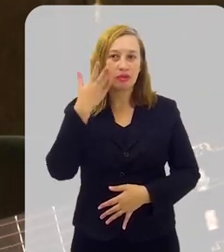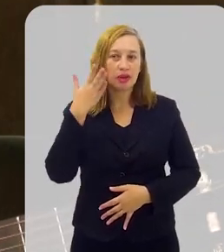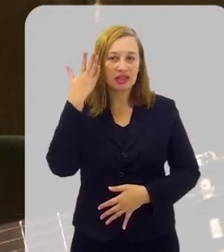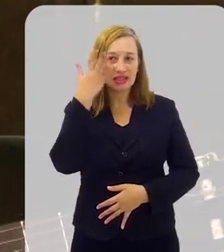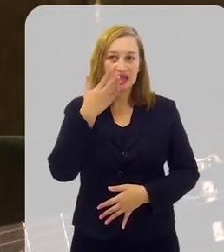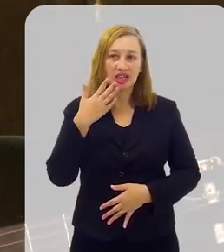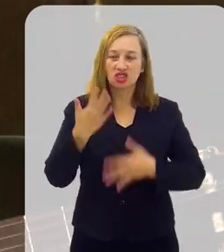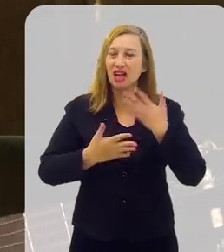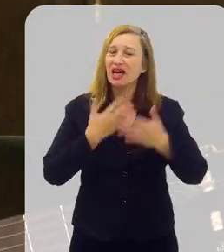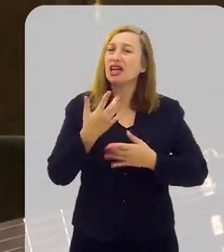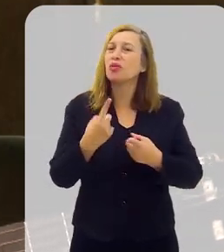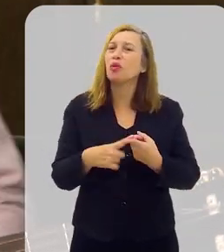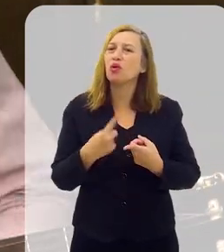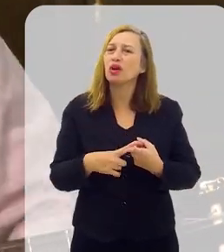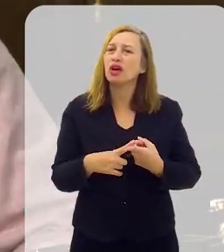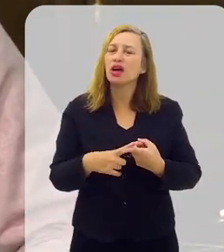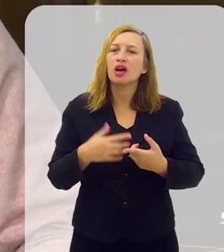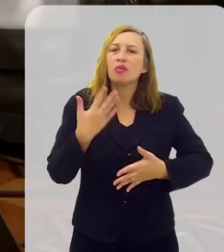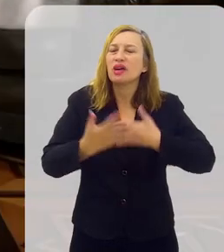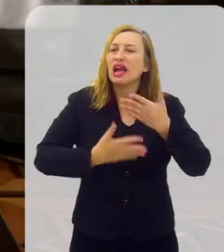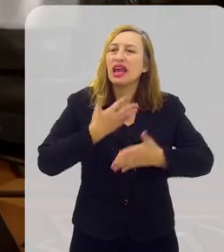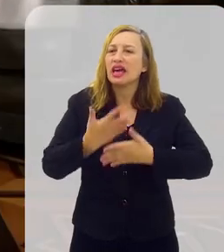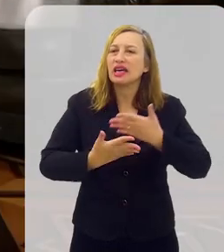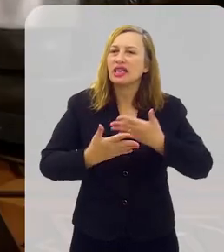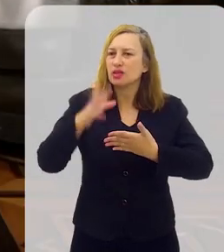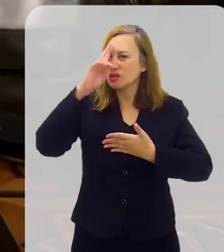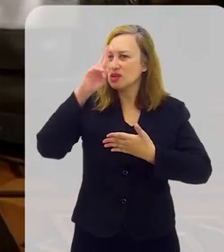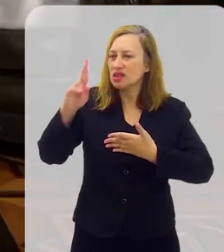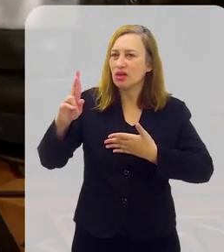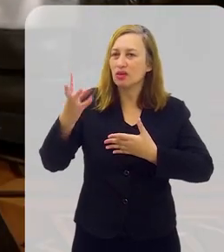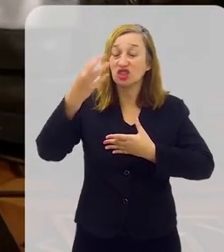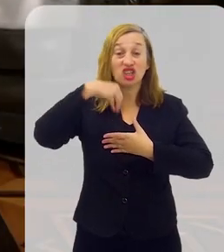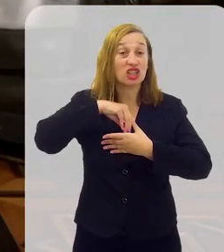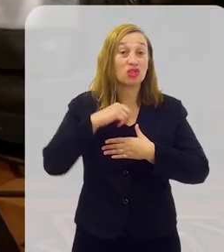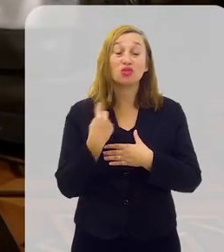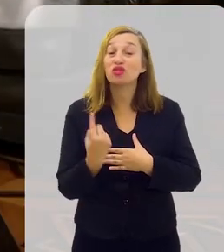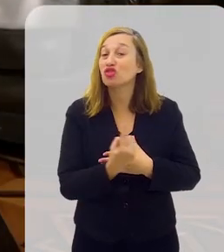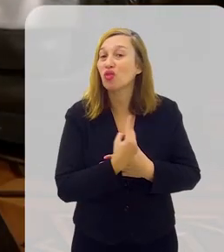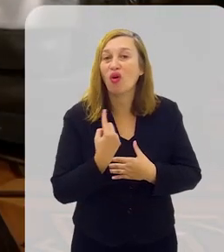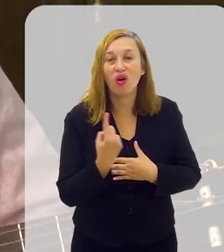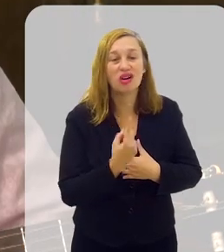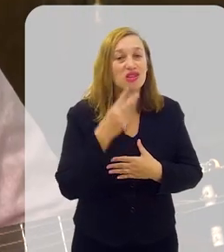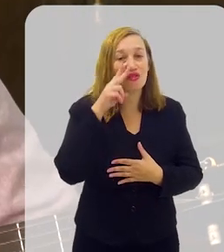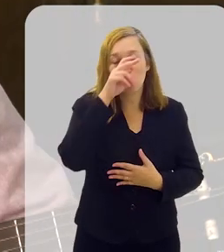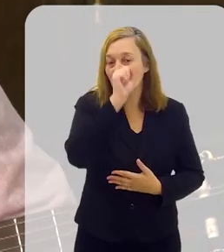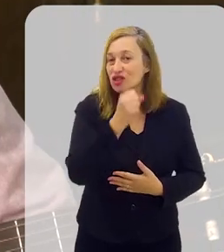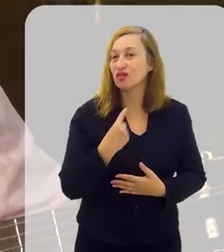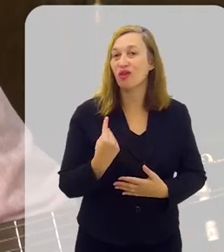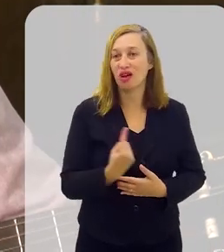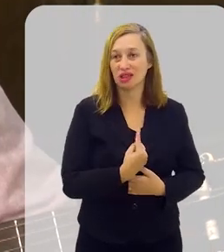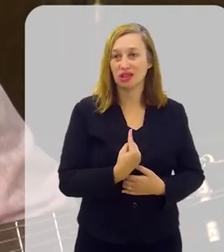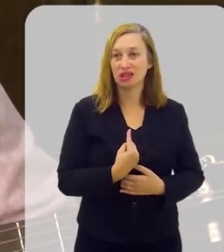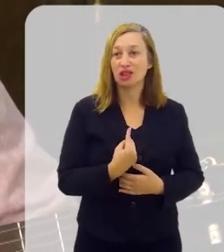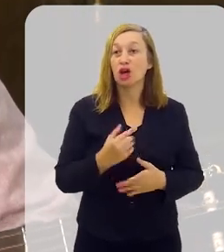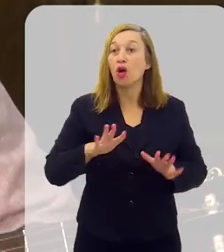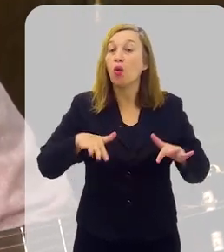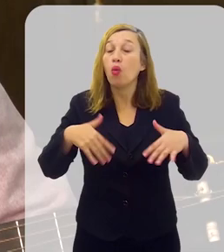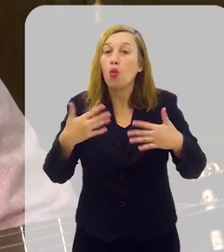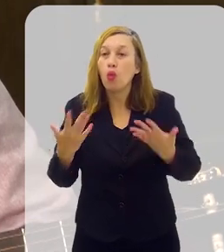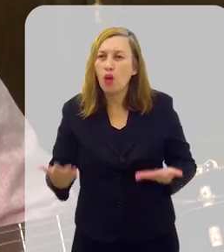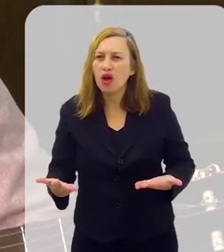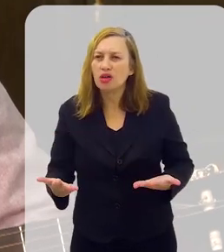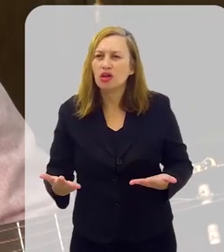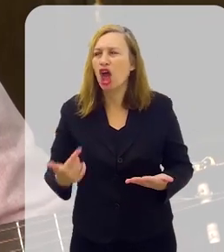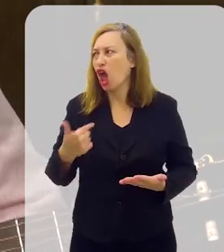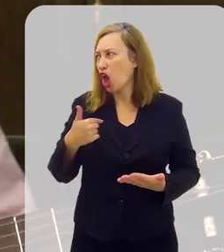da Alegria. Jorge Dom Mensageiro da Alegria. Mas por quê? Porque a alegria do Senhor é a nossa força. Meu Deus. Deus. A alegria